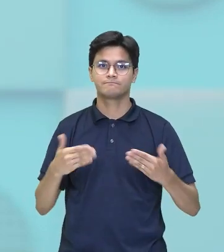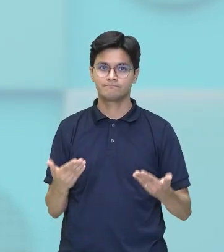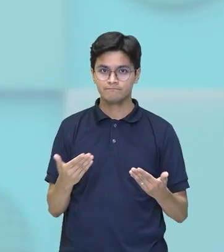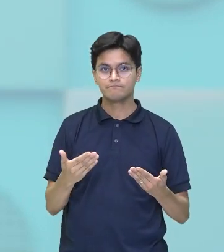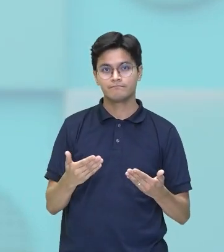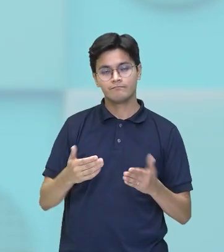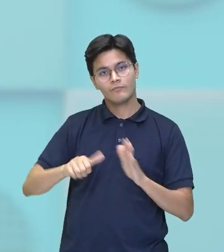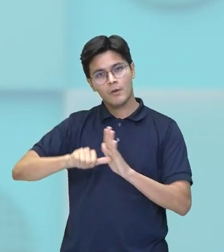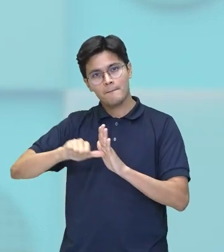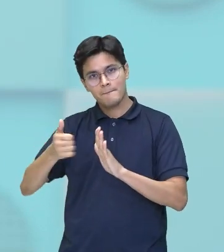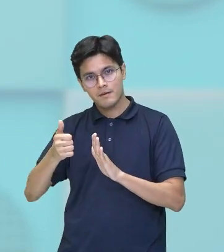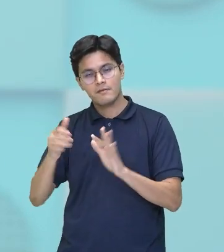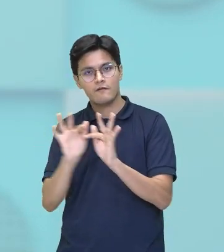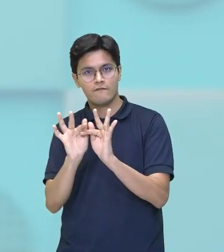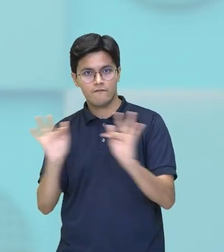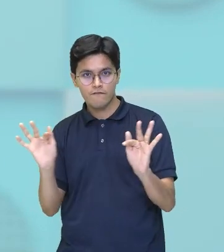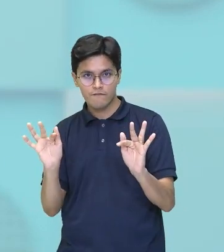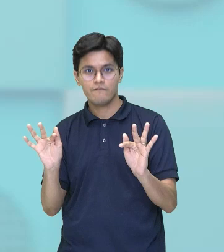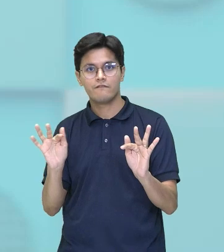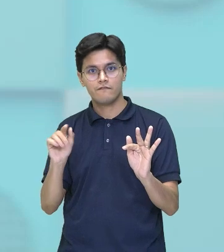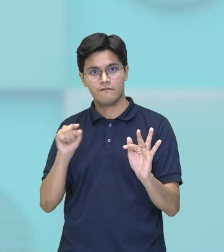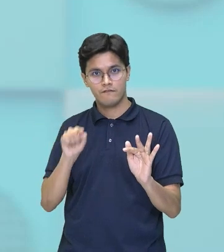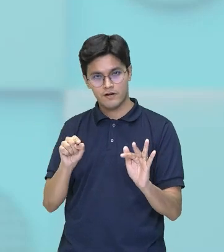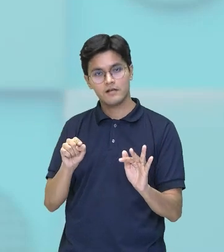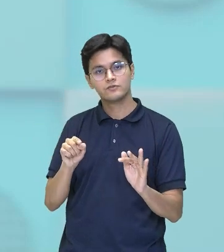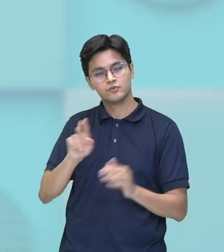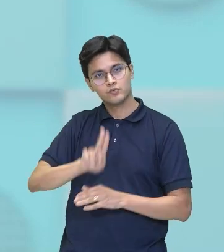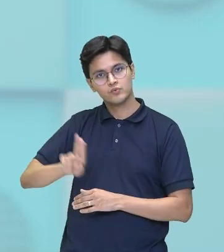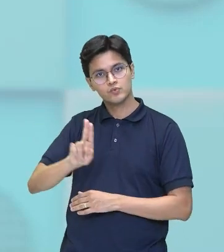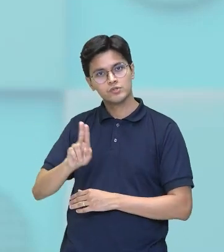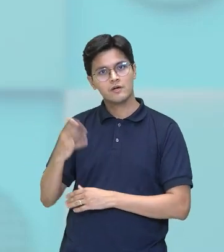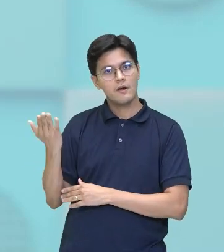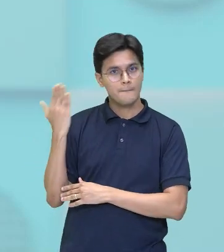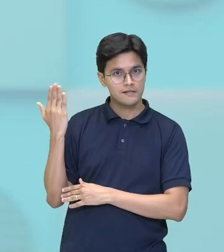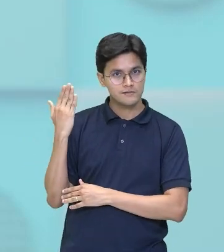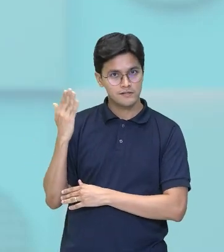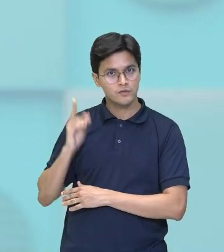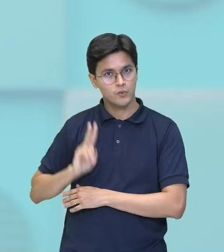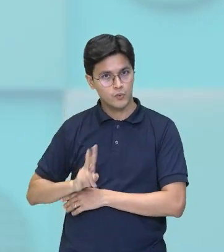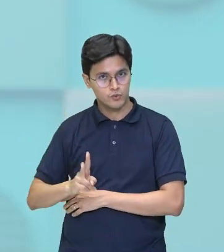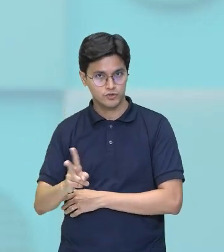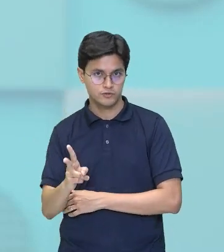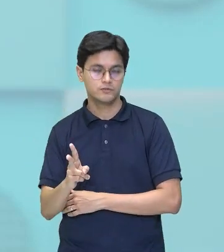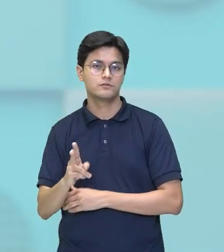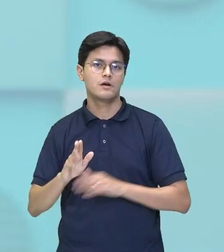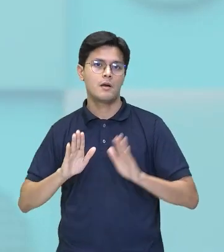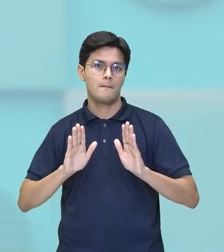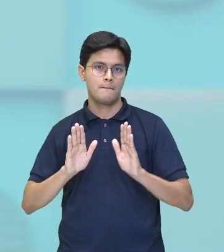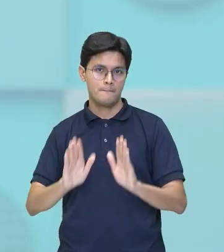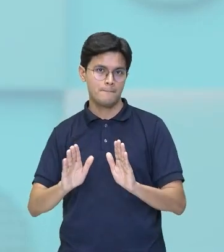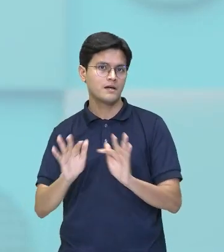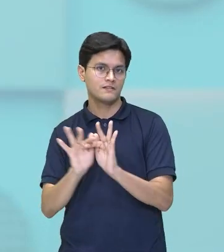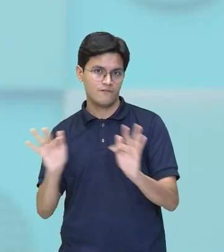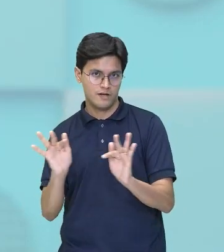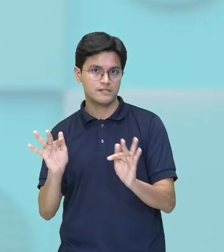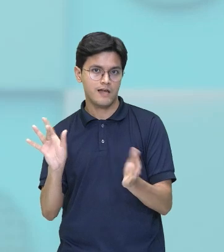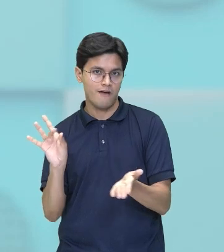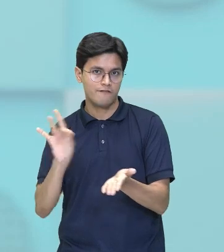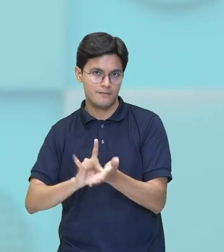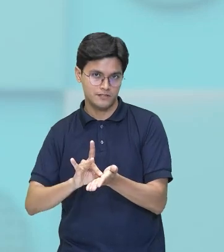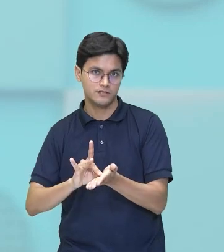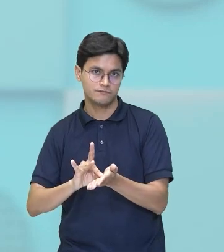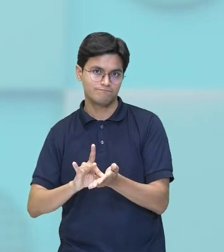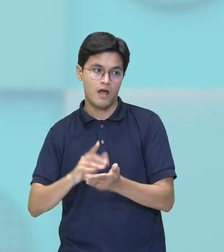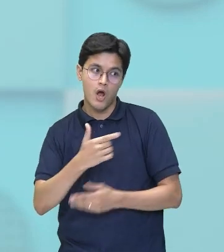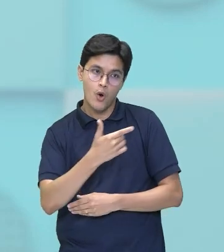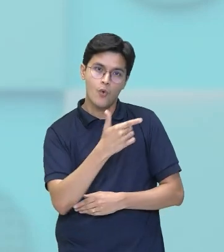frase que ela falou estava no past continuous, no past progressive, mas era frase afirmativa. E a última ela